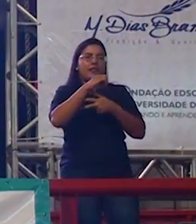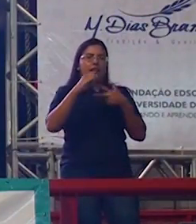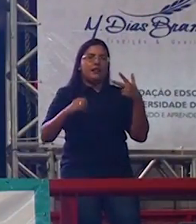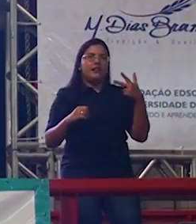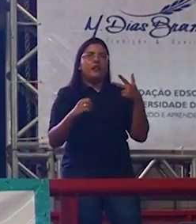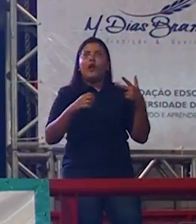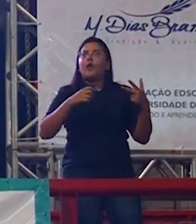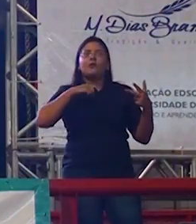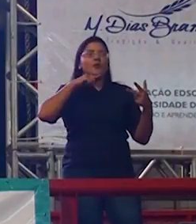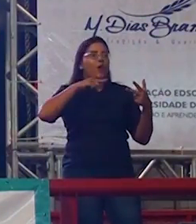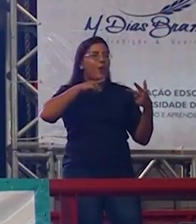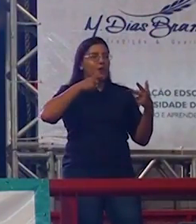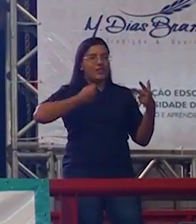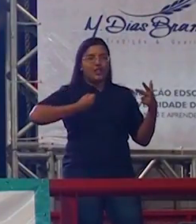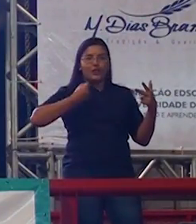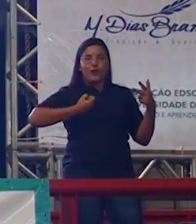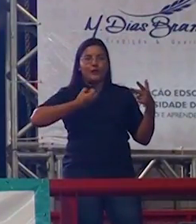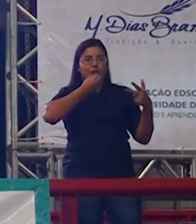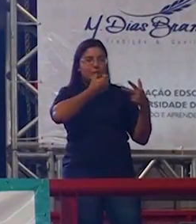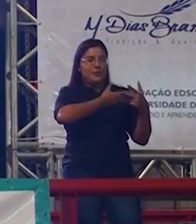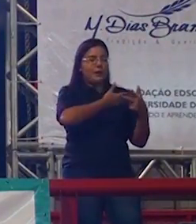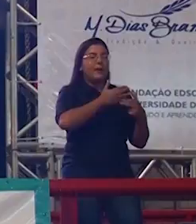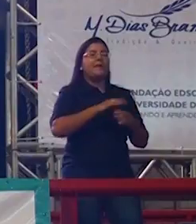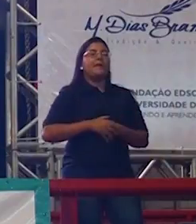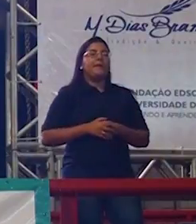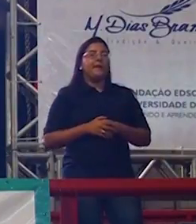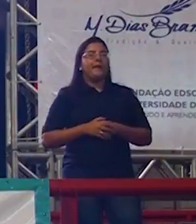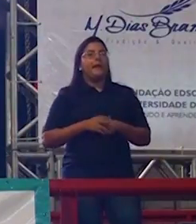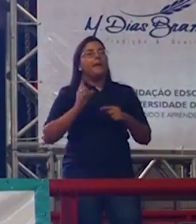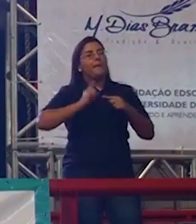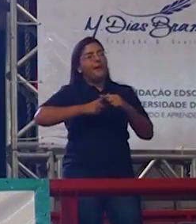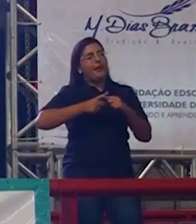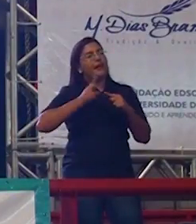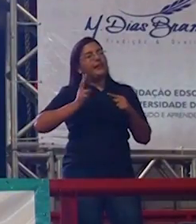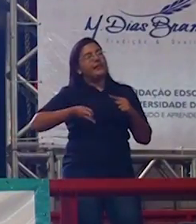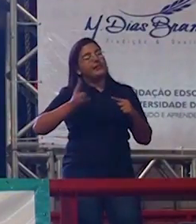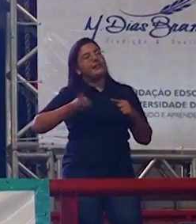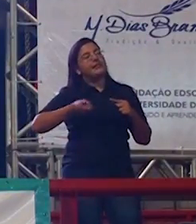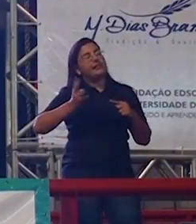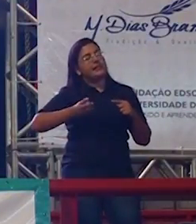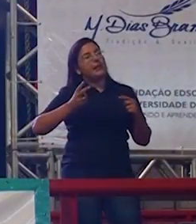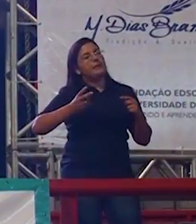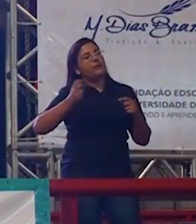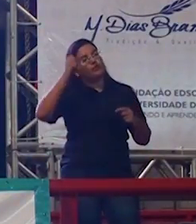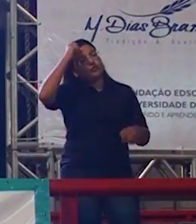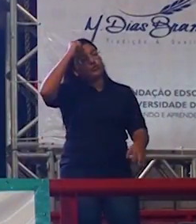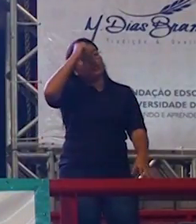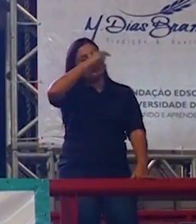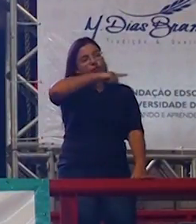mais essas notas, porque o Enem cada vez mais se tornou um vestibular